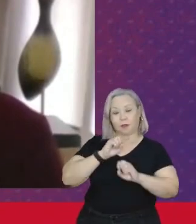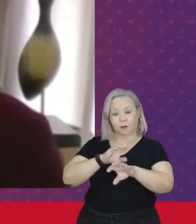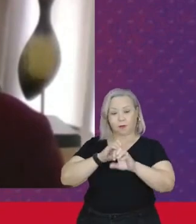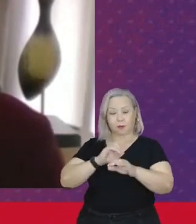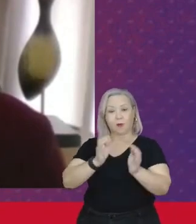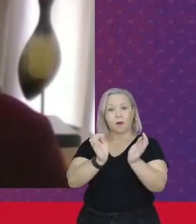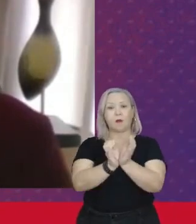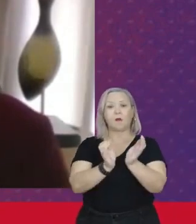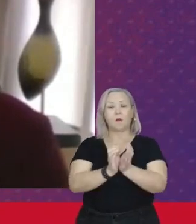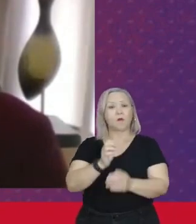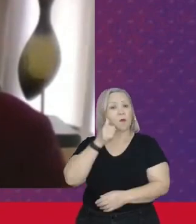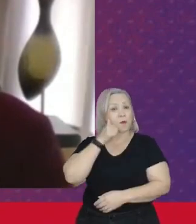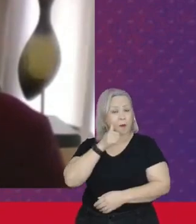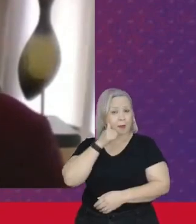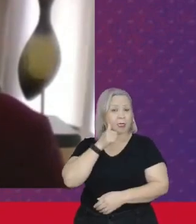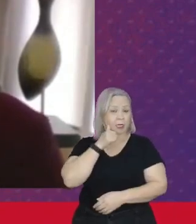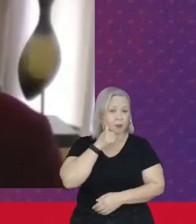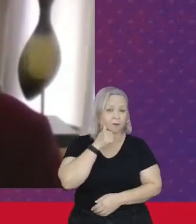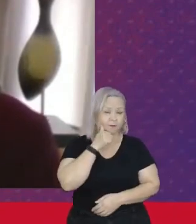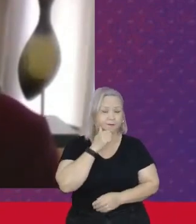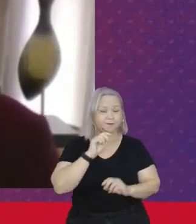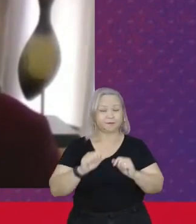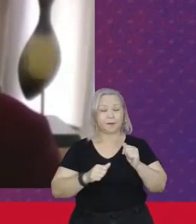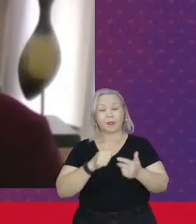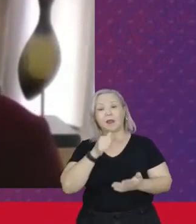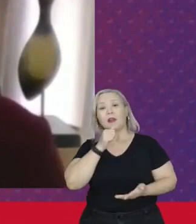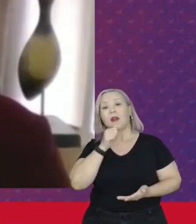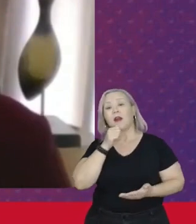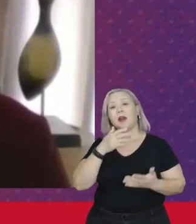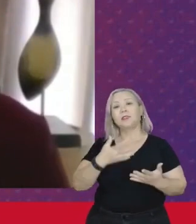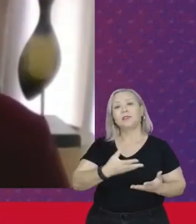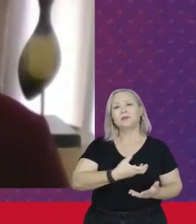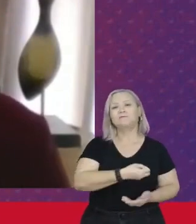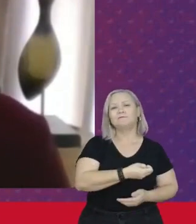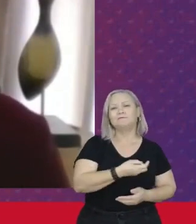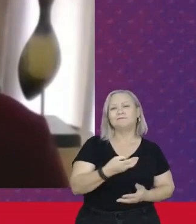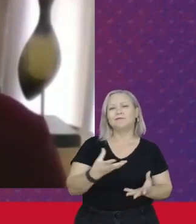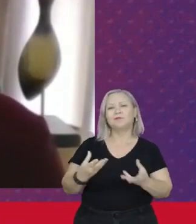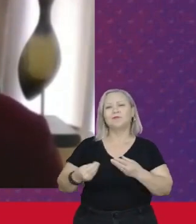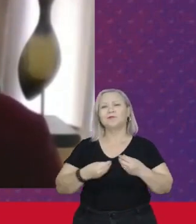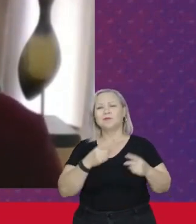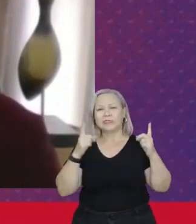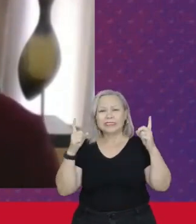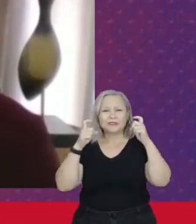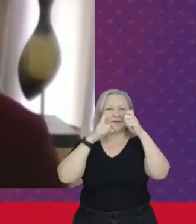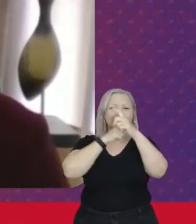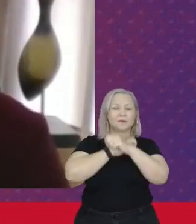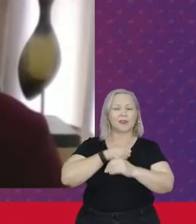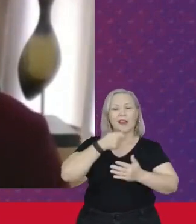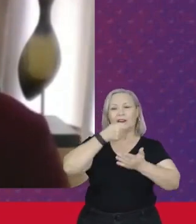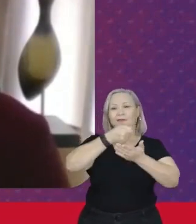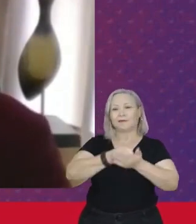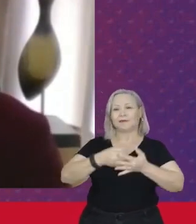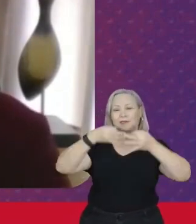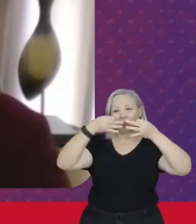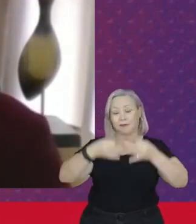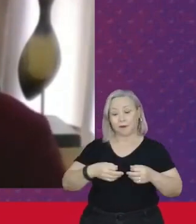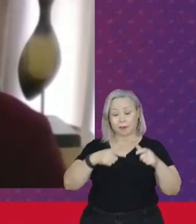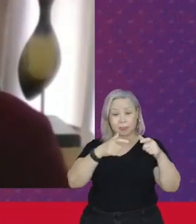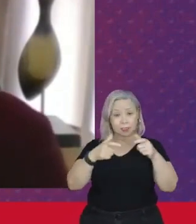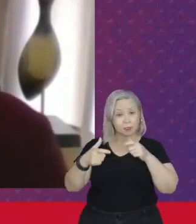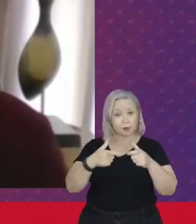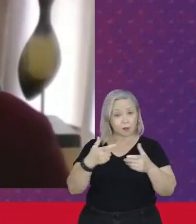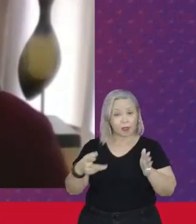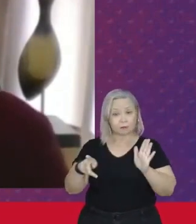tão feminina, né? E ainda com tantas dificuldades de afirmação desse local que é